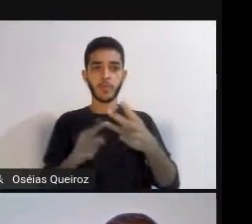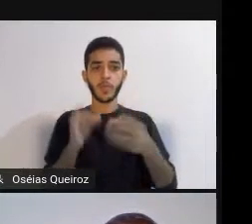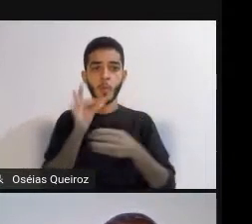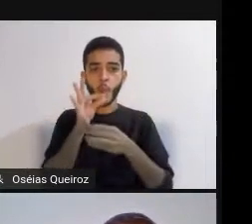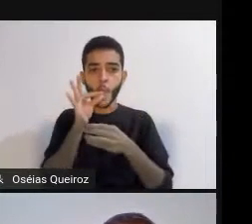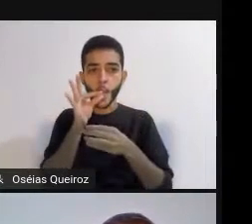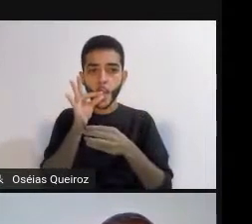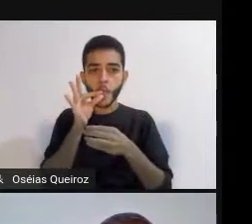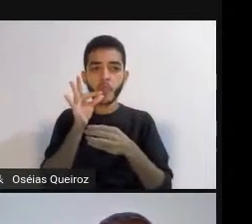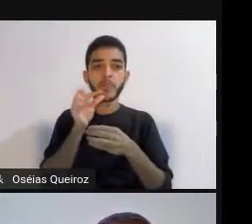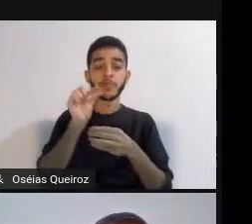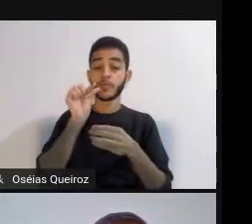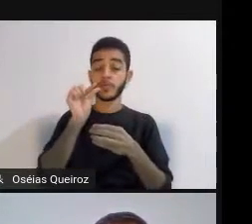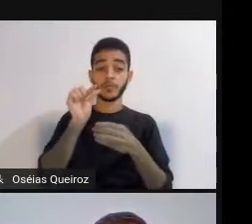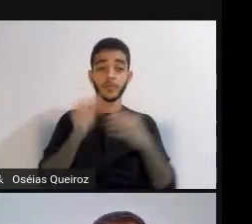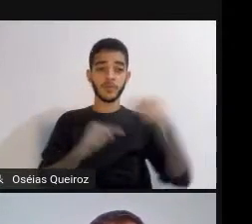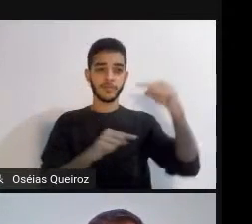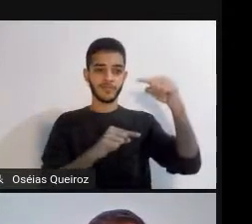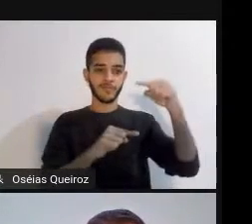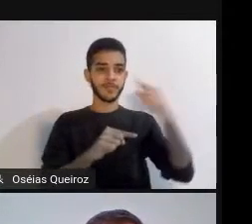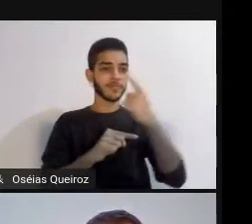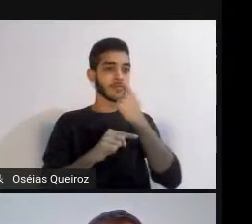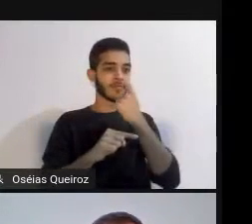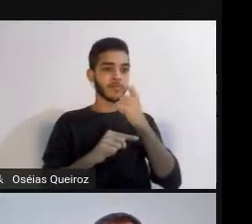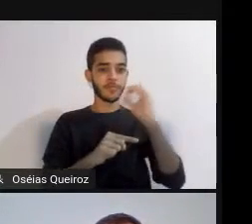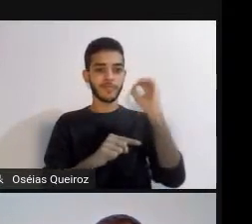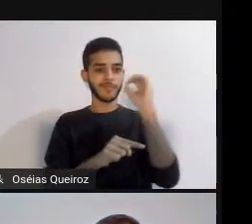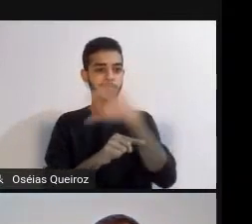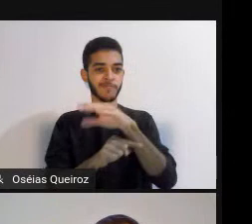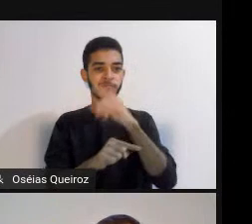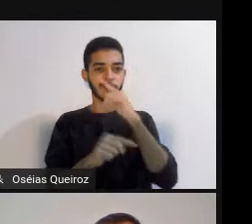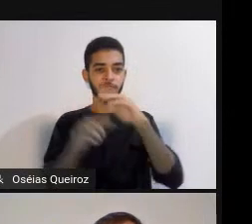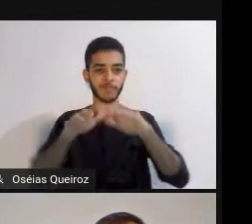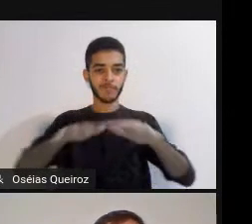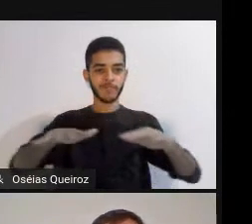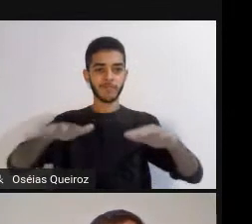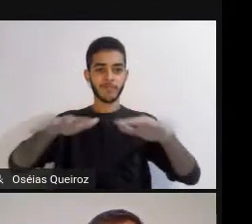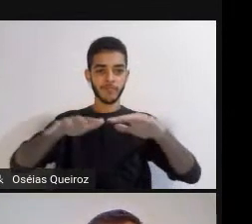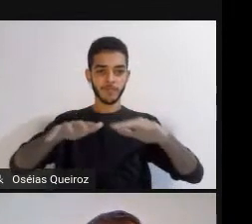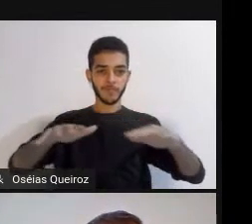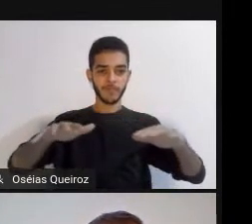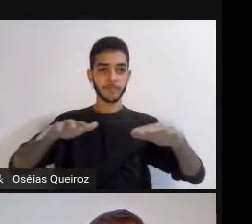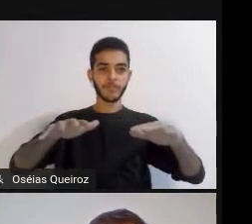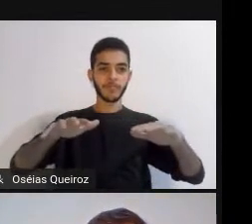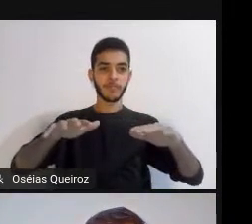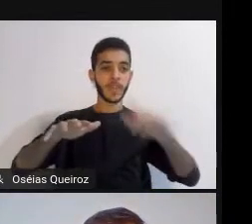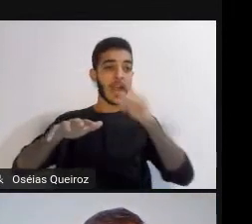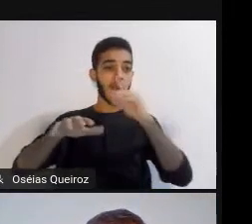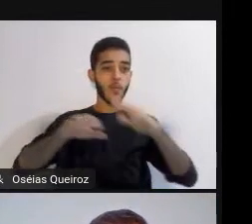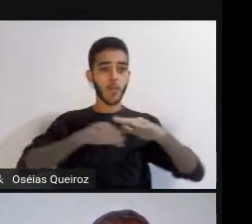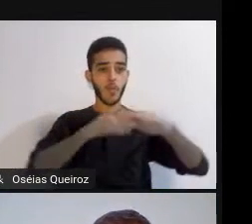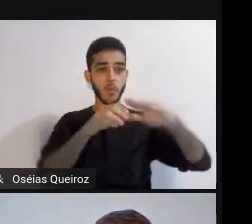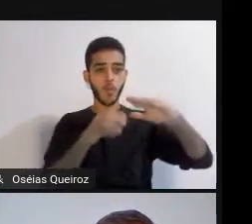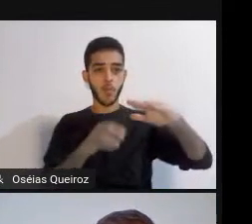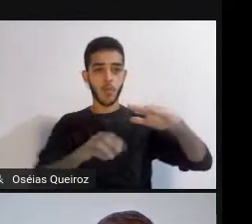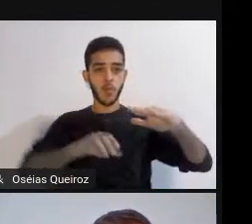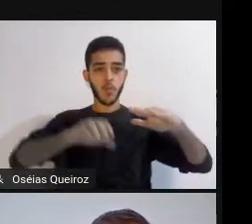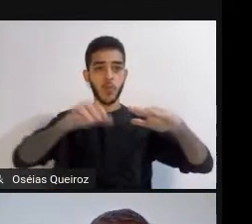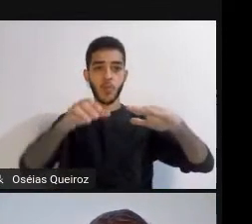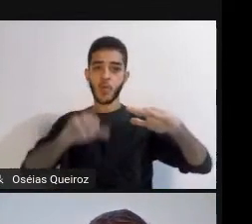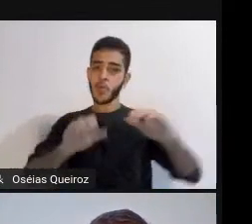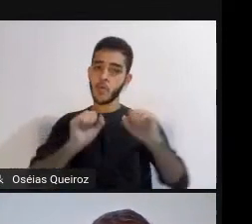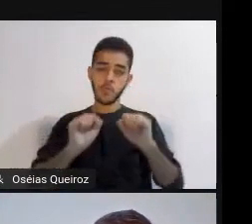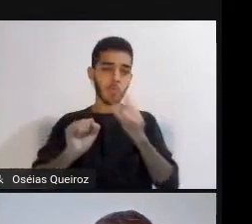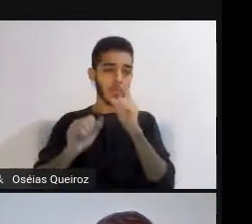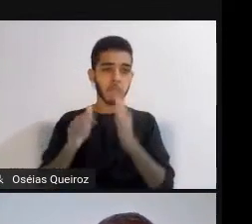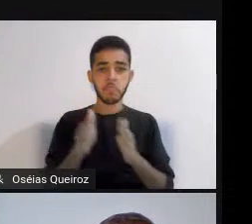eles são despejados de maneira inadequada, eles podem chegar até o corpo hídrico, seja um oceano, seja um estuário,